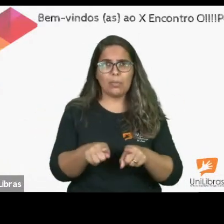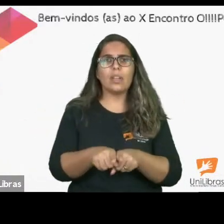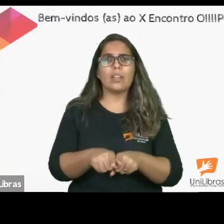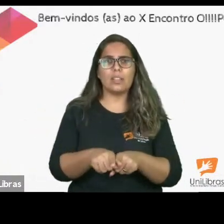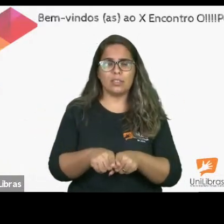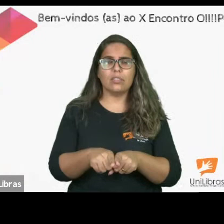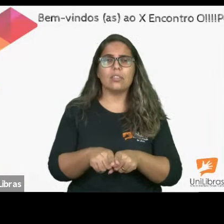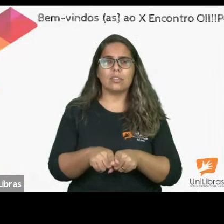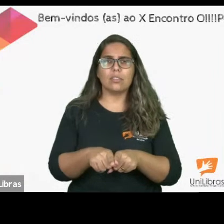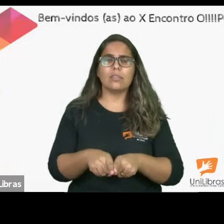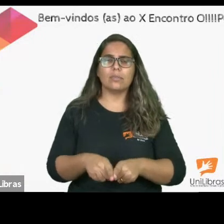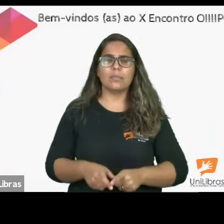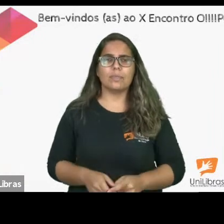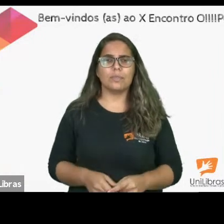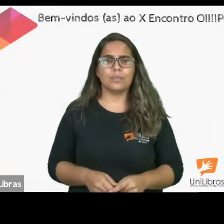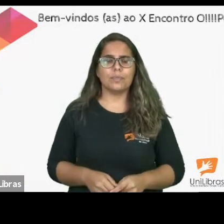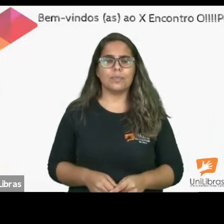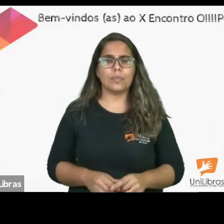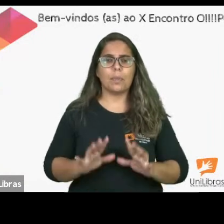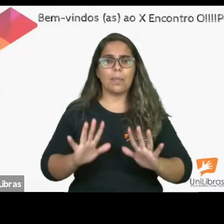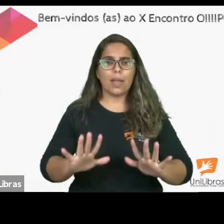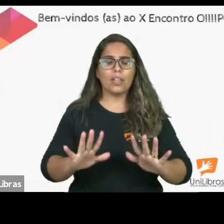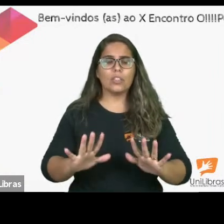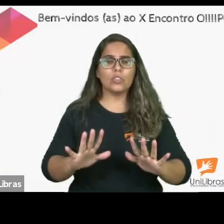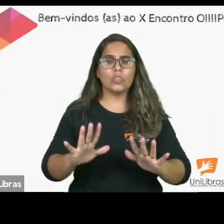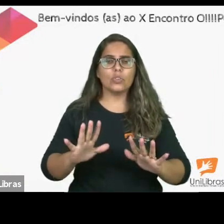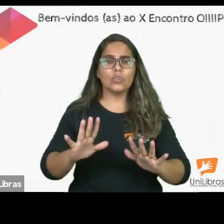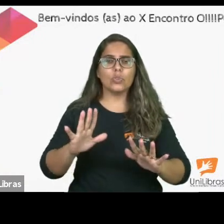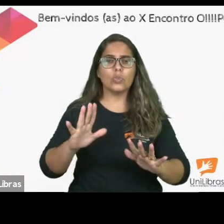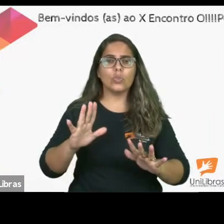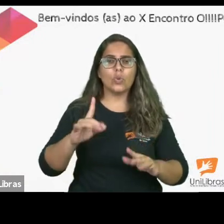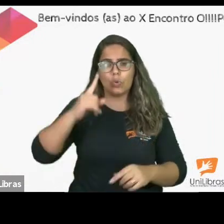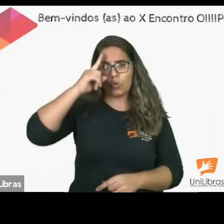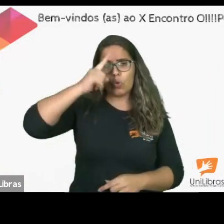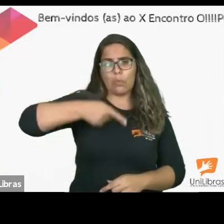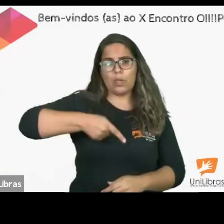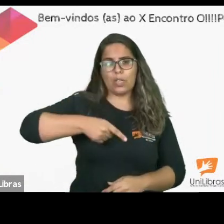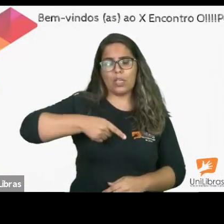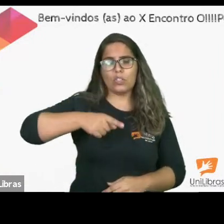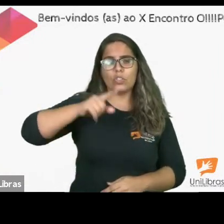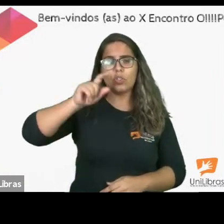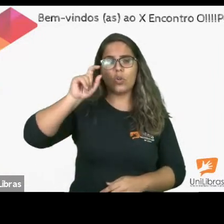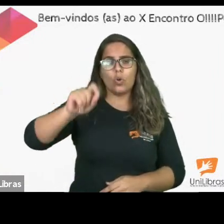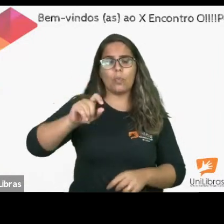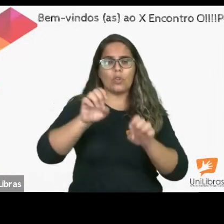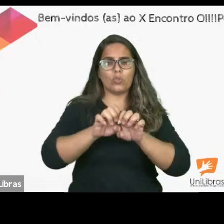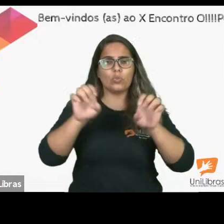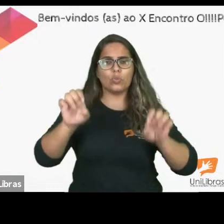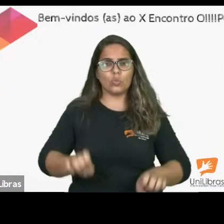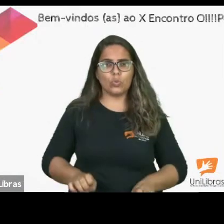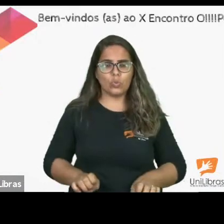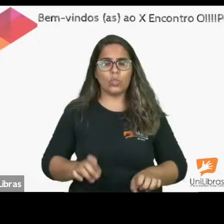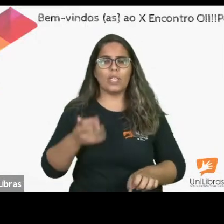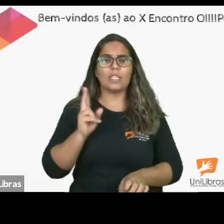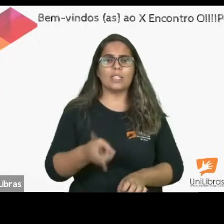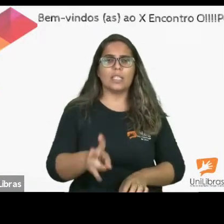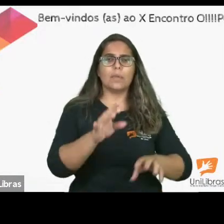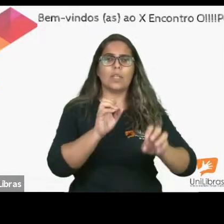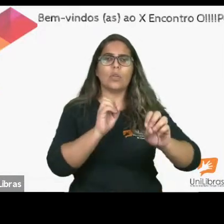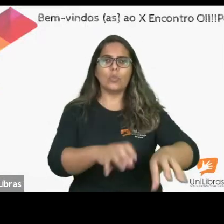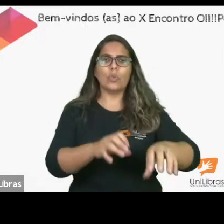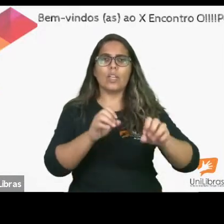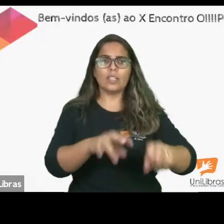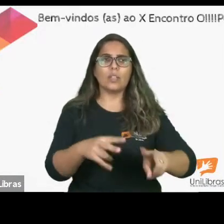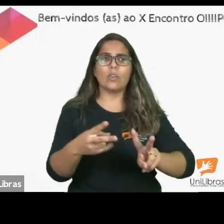dominante é uma forma de educar, uma estrutura, e sempre a questão da educação indígena